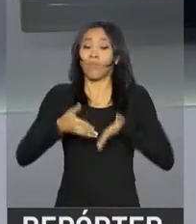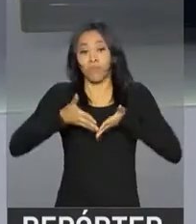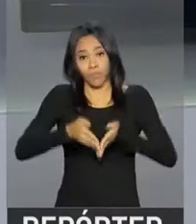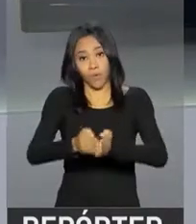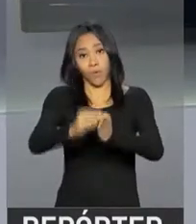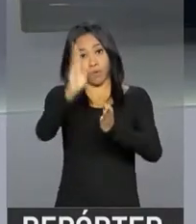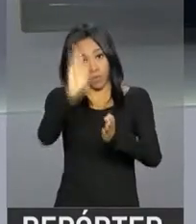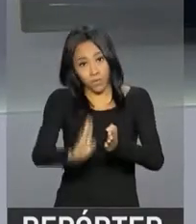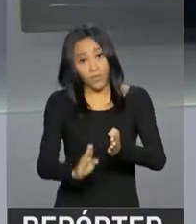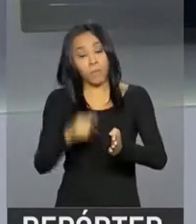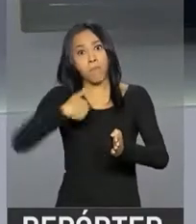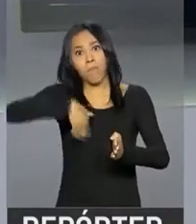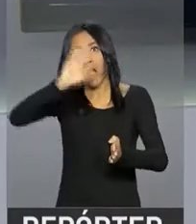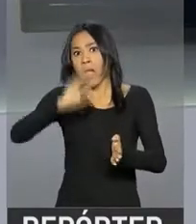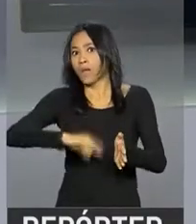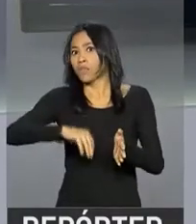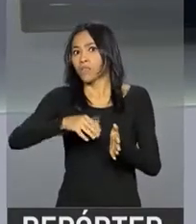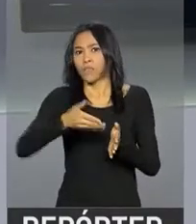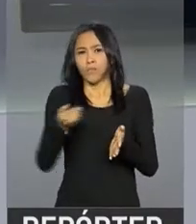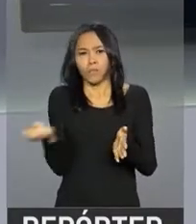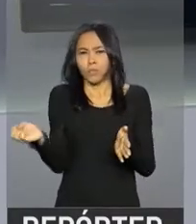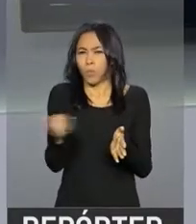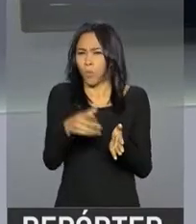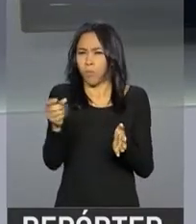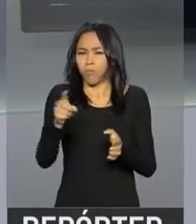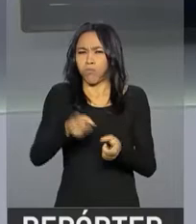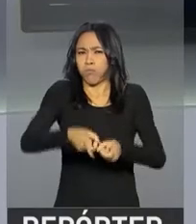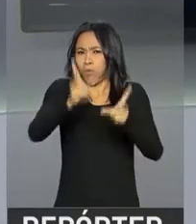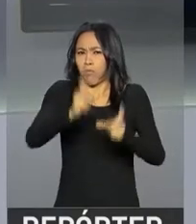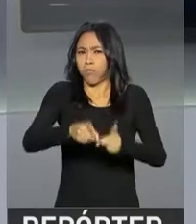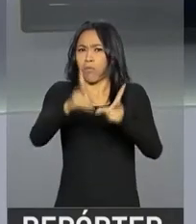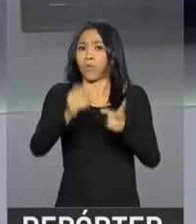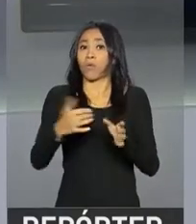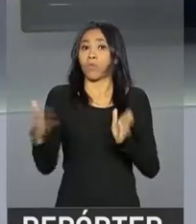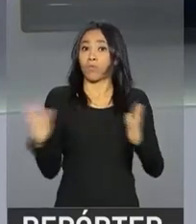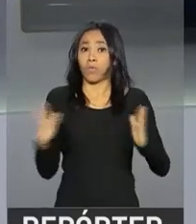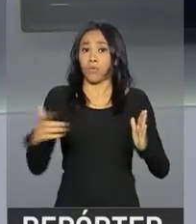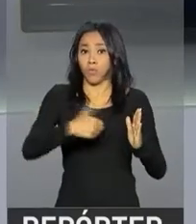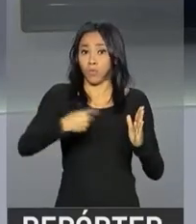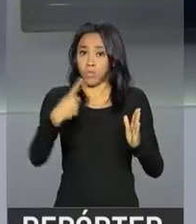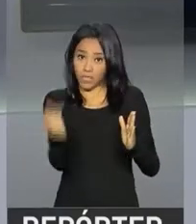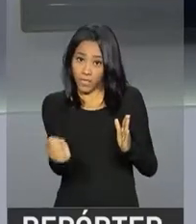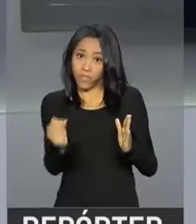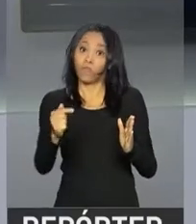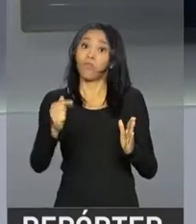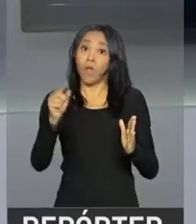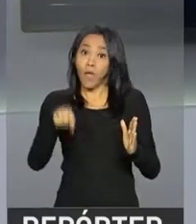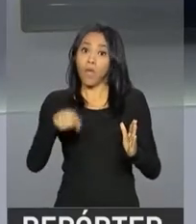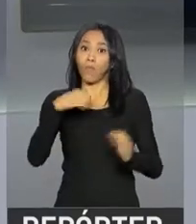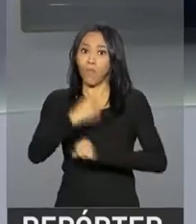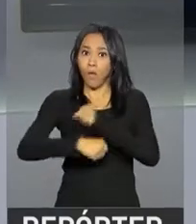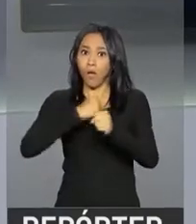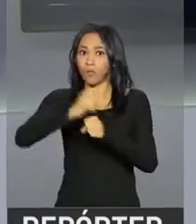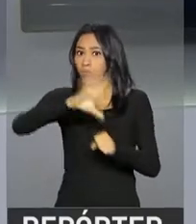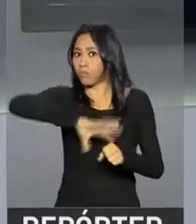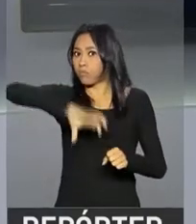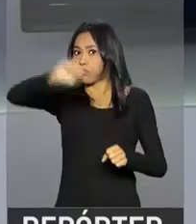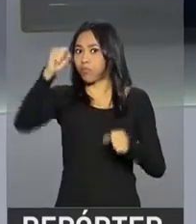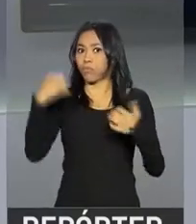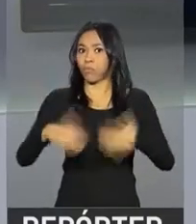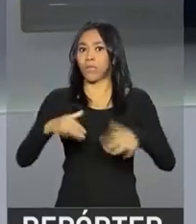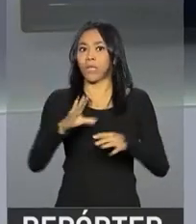passa a maior parte do volume das exportações do país 2017 foi também ano de recorde na balança comercial brasileira